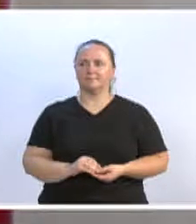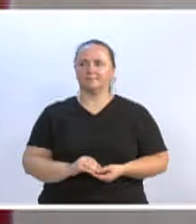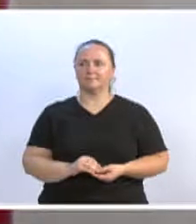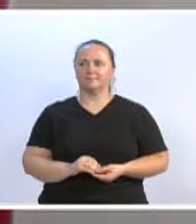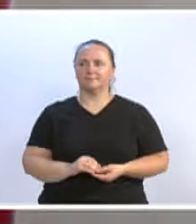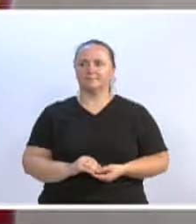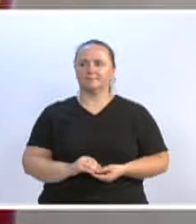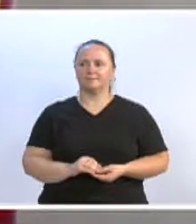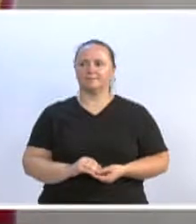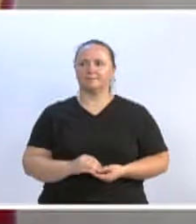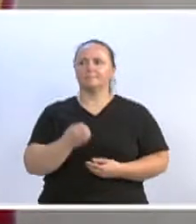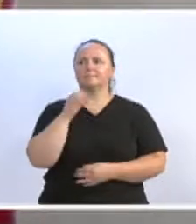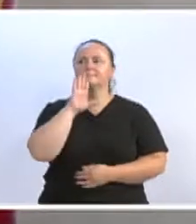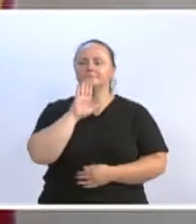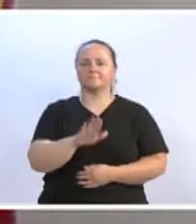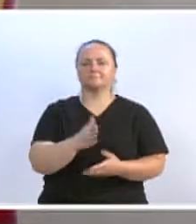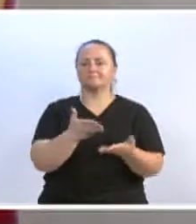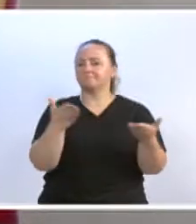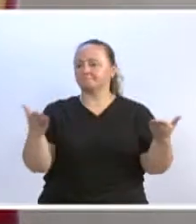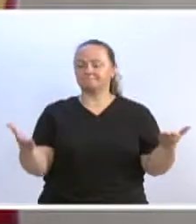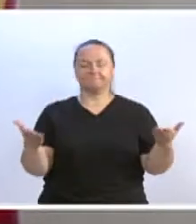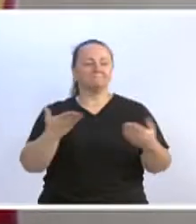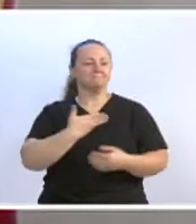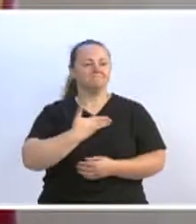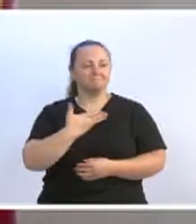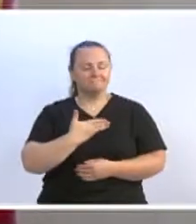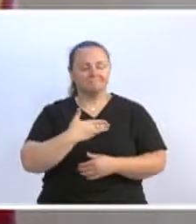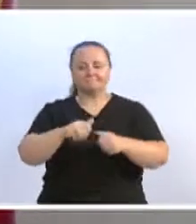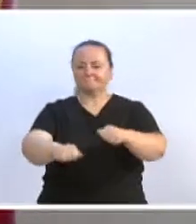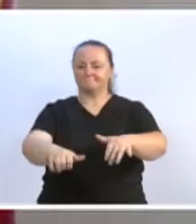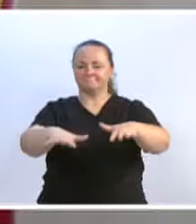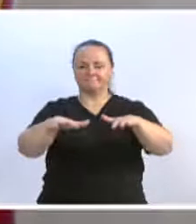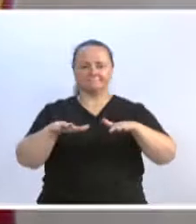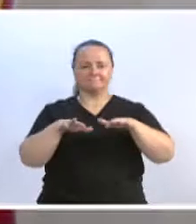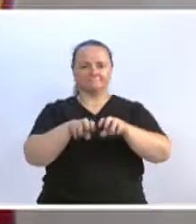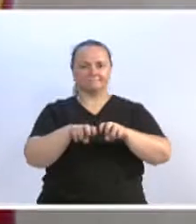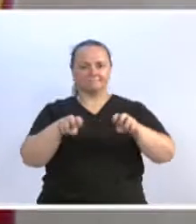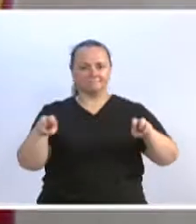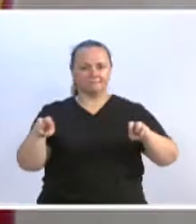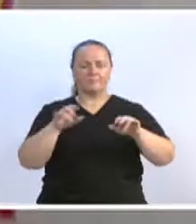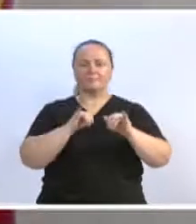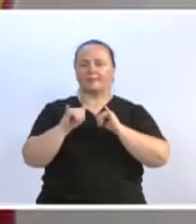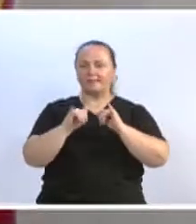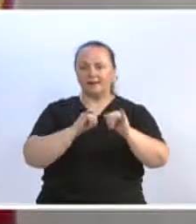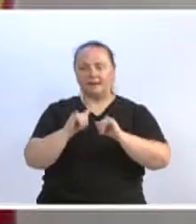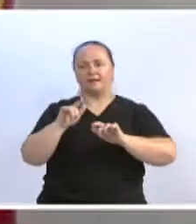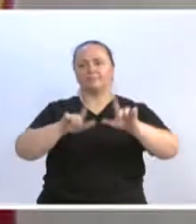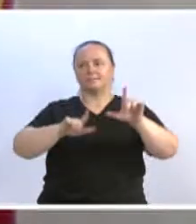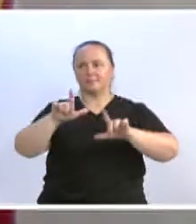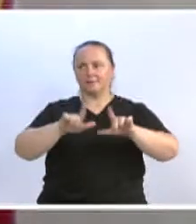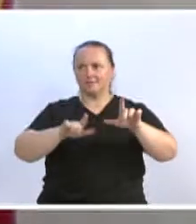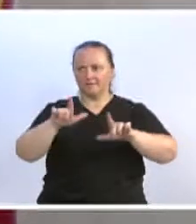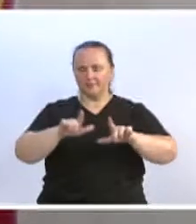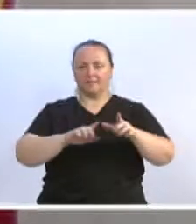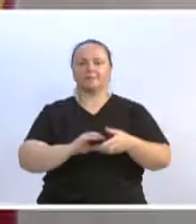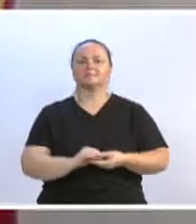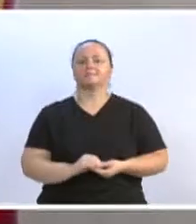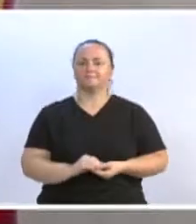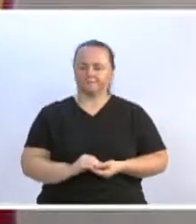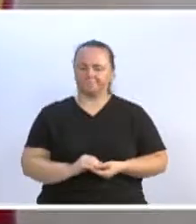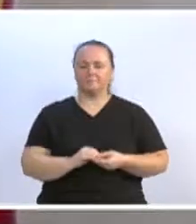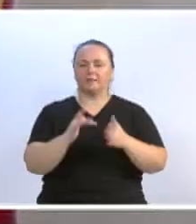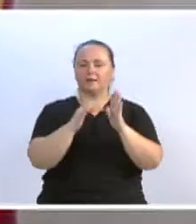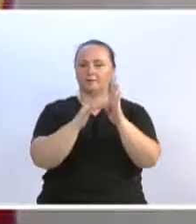boa tarde colegas vereadores que nos acompanha aqui no plenário também através da internet e tv l que anunciaria falar de hoje com algumas pautas